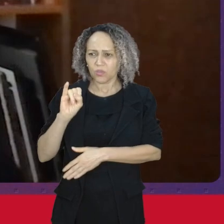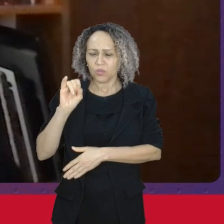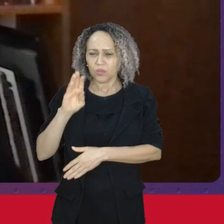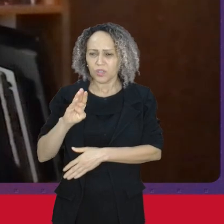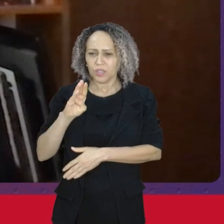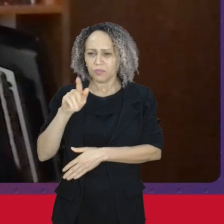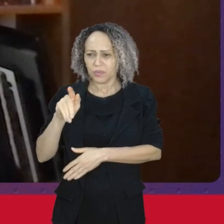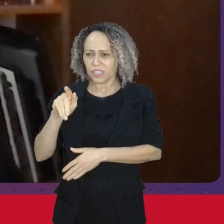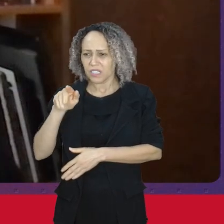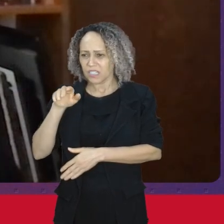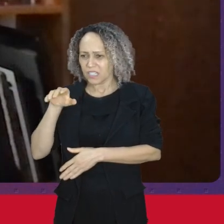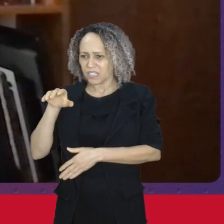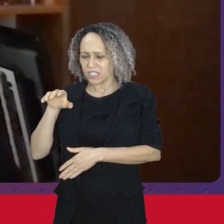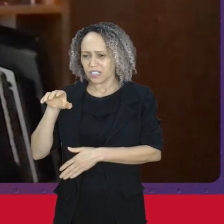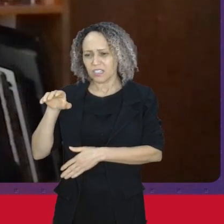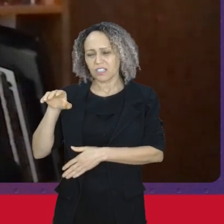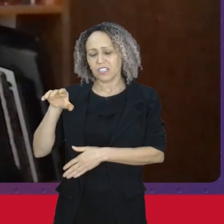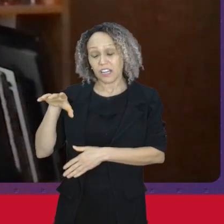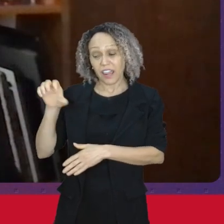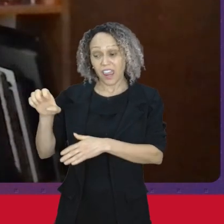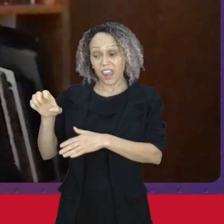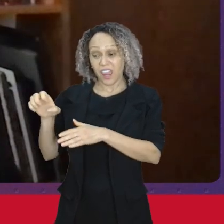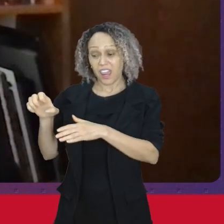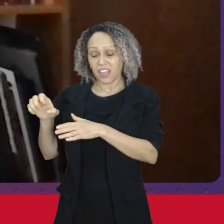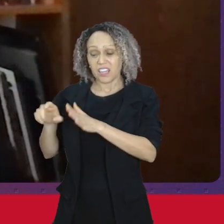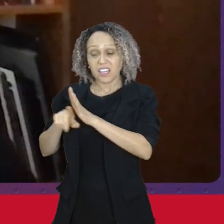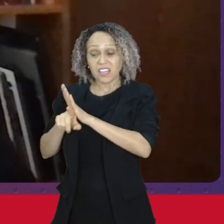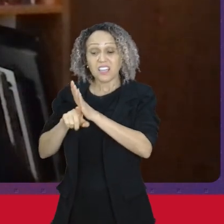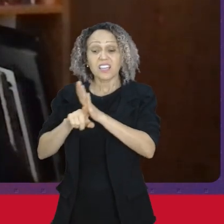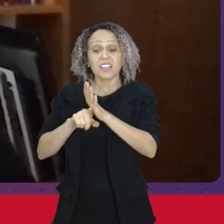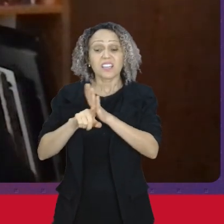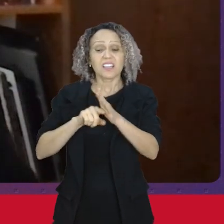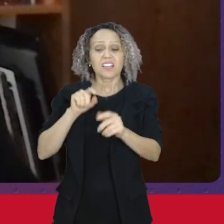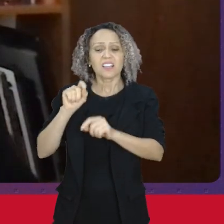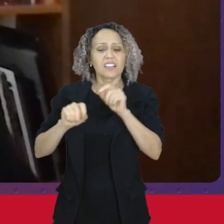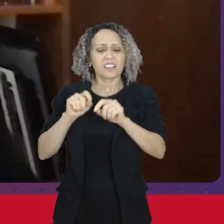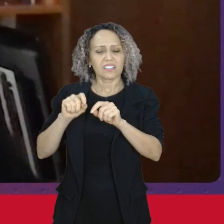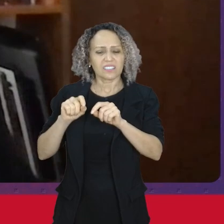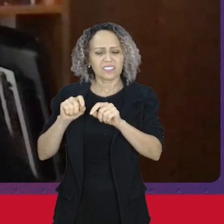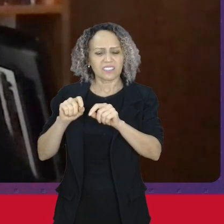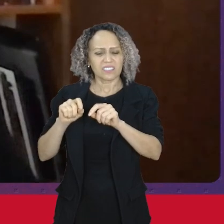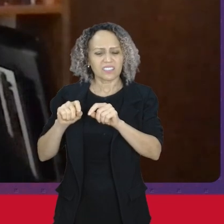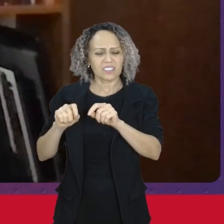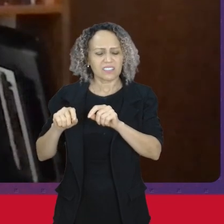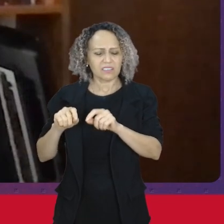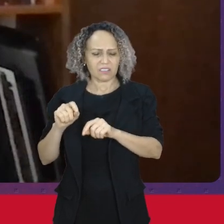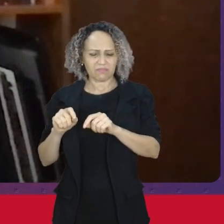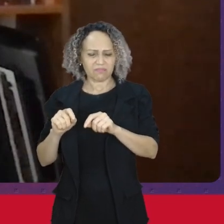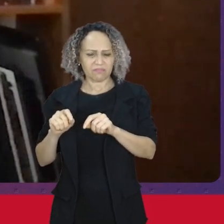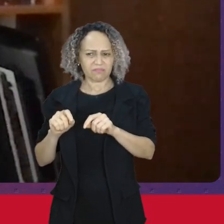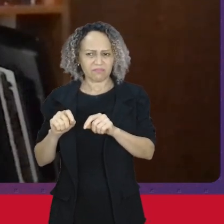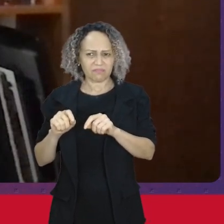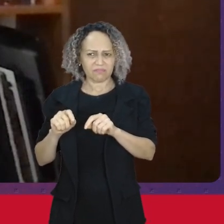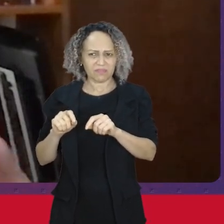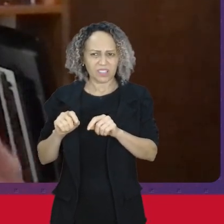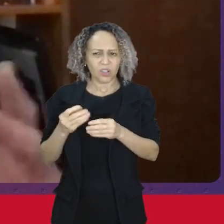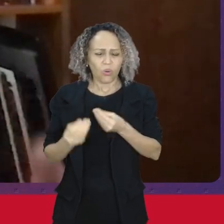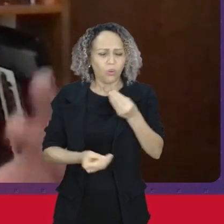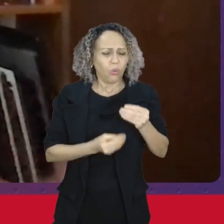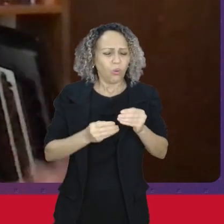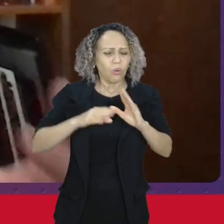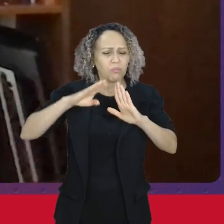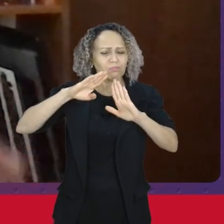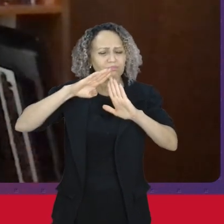Brasileiro de Geografia e Estatística, que a gente chama de Escala Brasileira de Insegurança Alimentar, para tentar saber qual